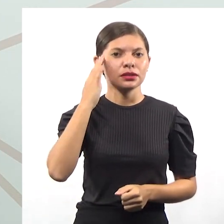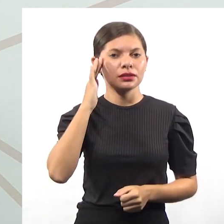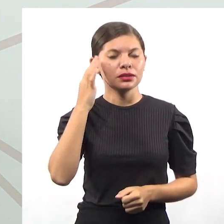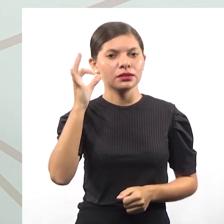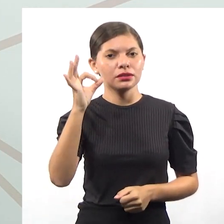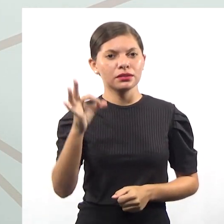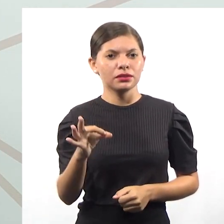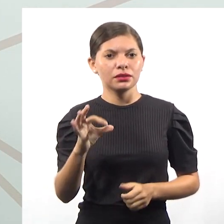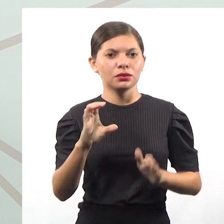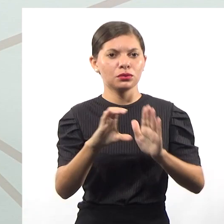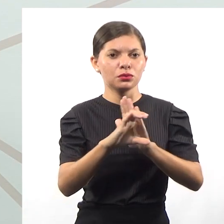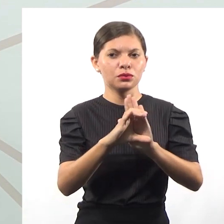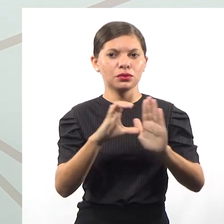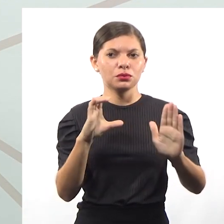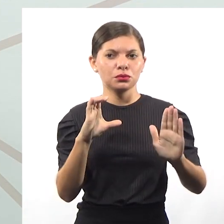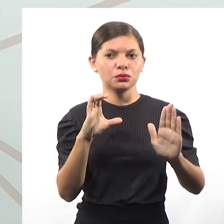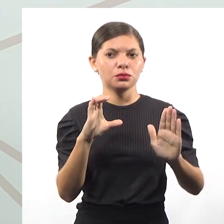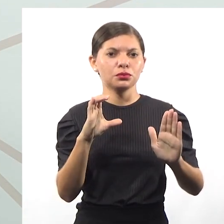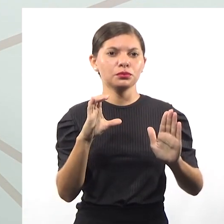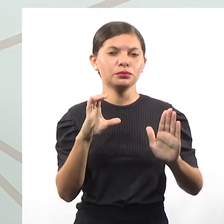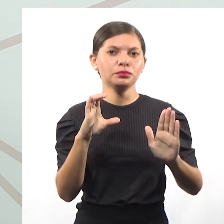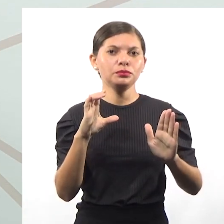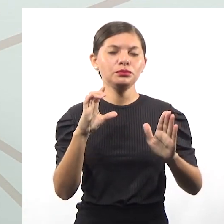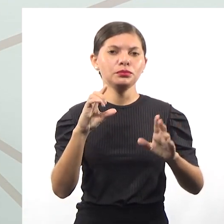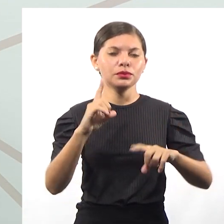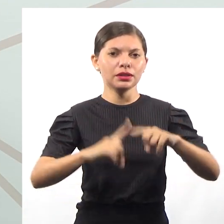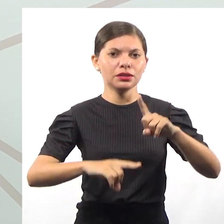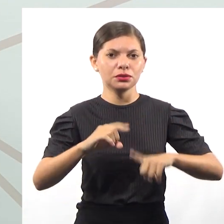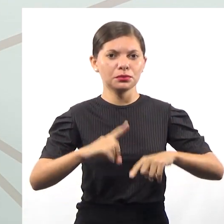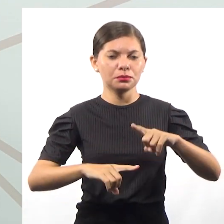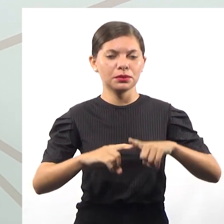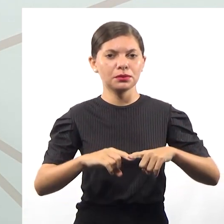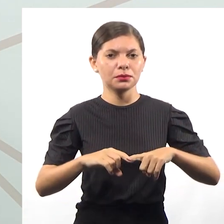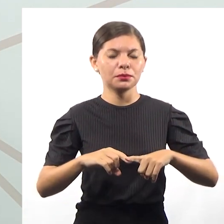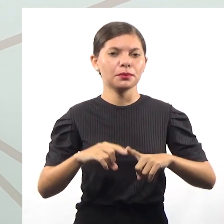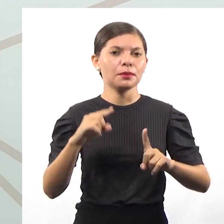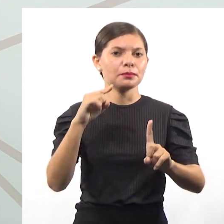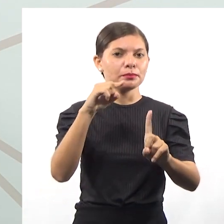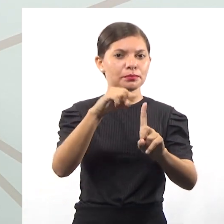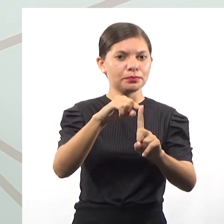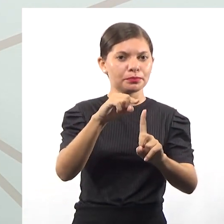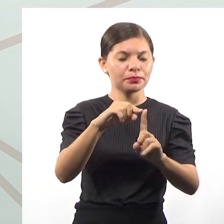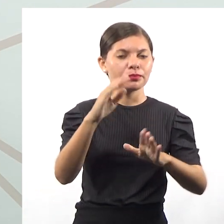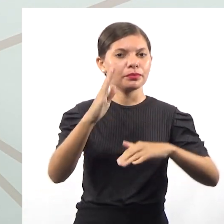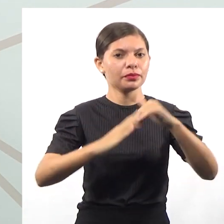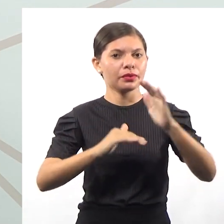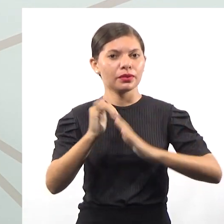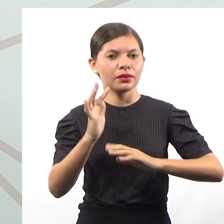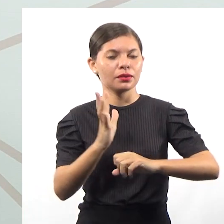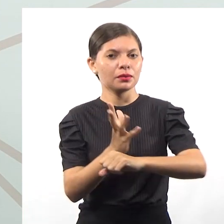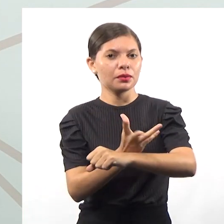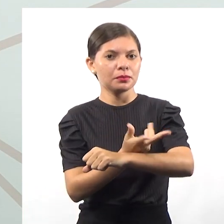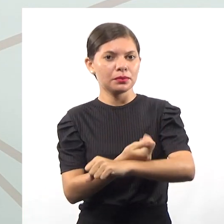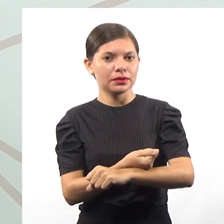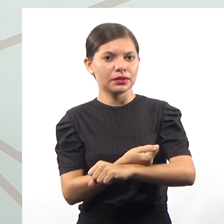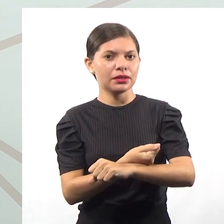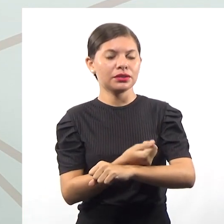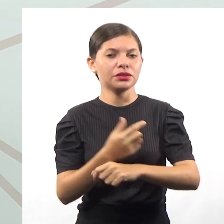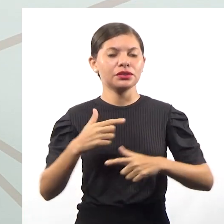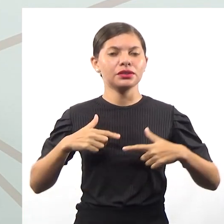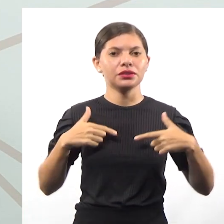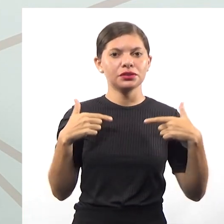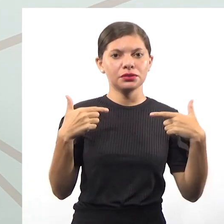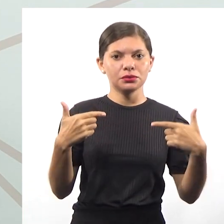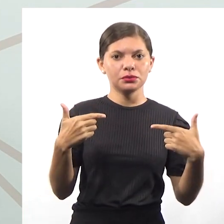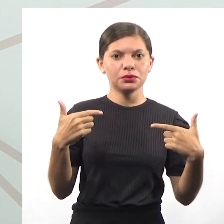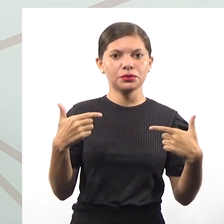que o conteúdo são mediadores pedagógicos, ou seja, eles são instrumentos para se alcançar uma competência, uma habilidade ou